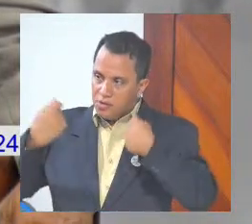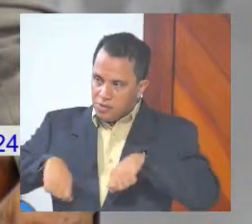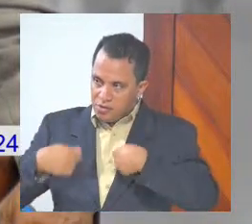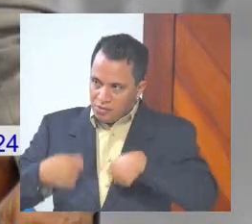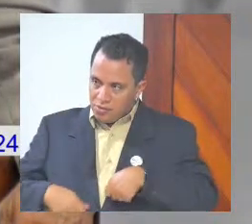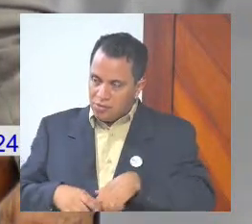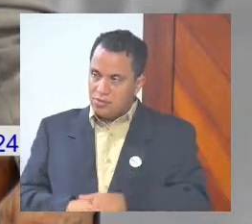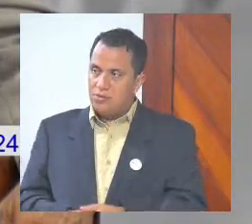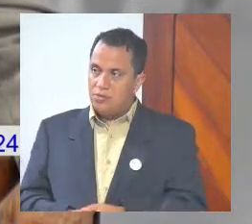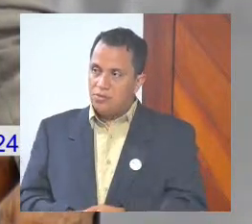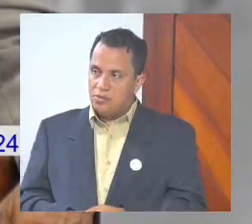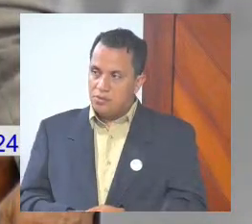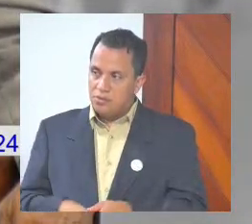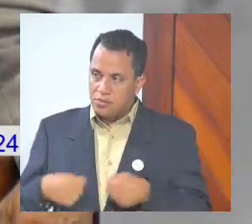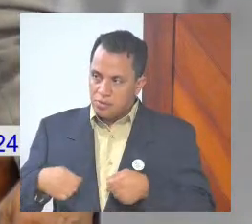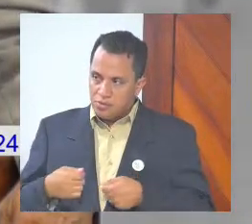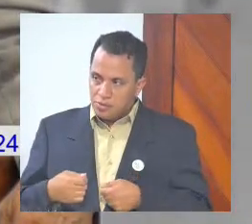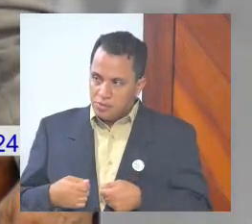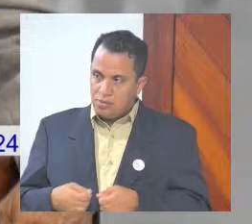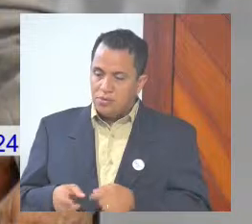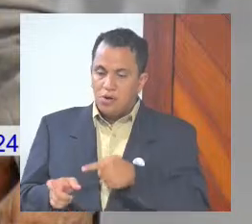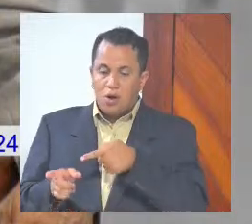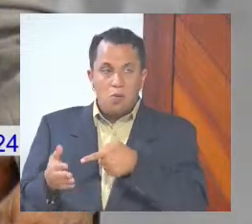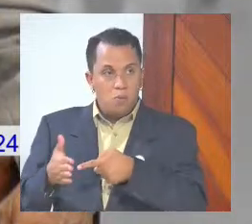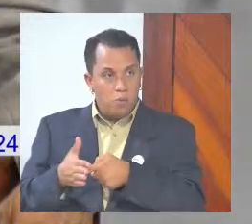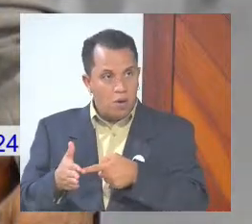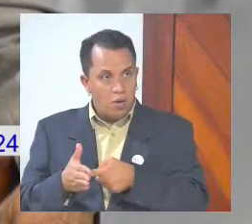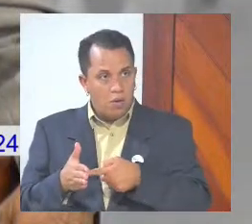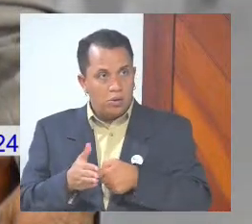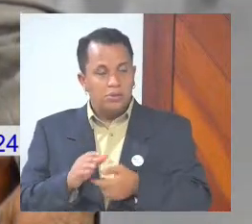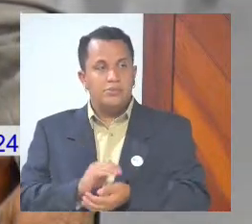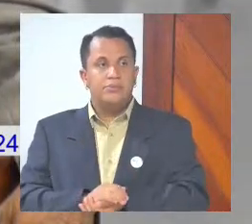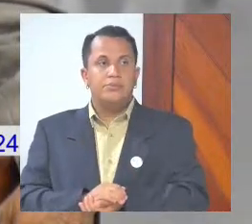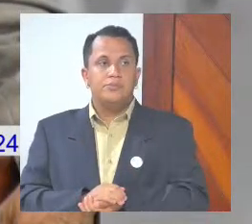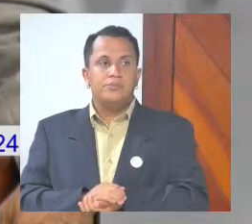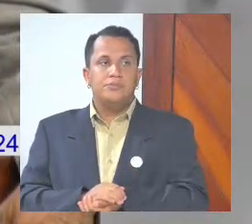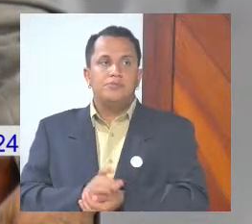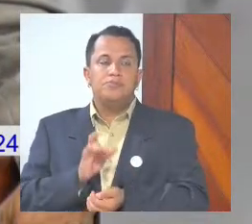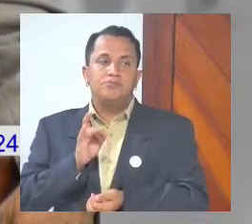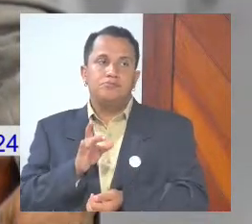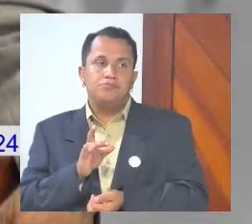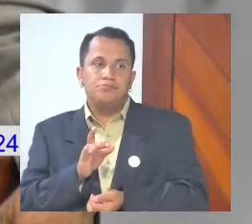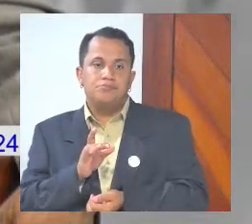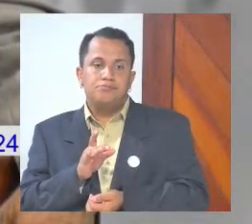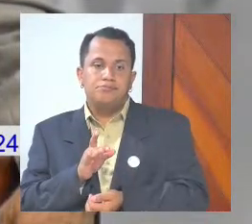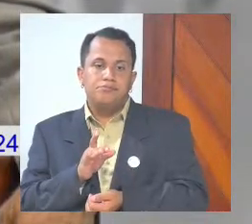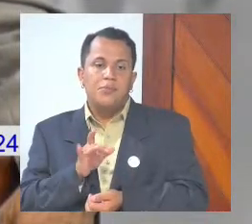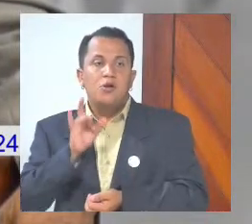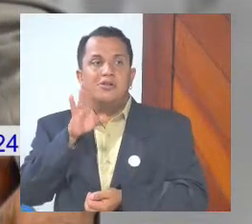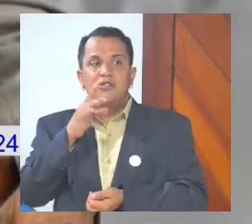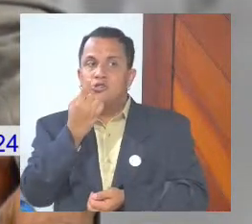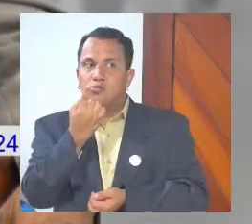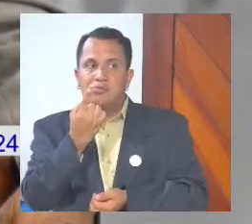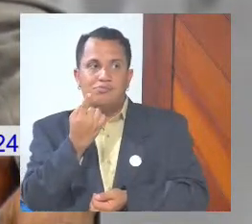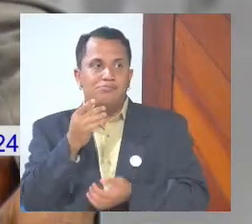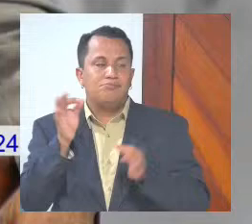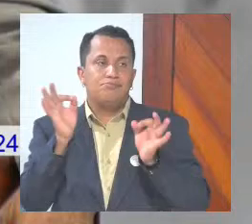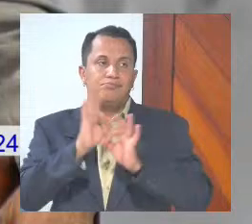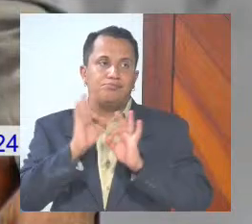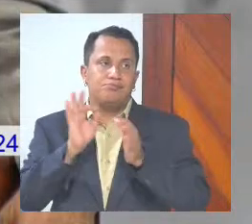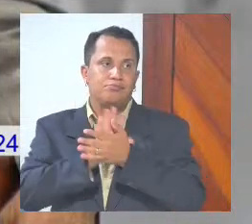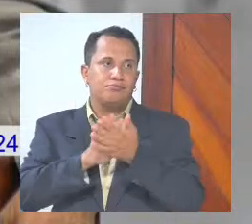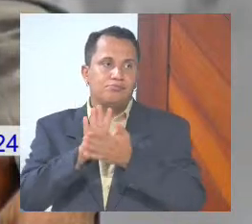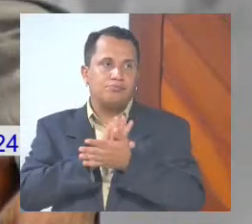o que depender da gente, o que depender deste vereador. Infelizmente, só, nós não podemos fazer muita coisa, como ele